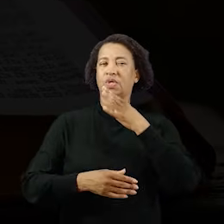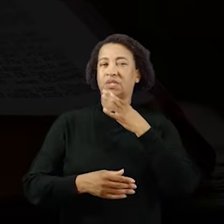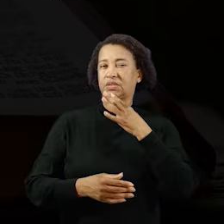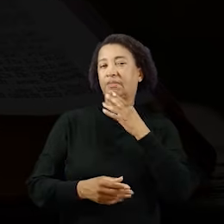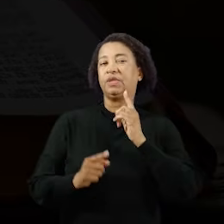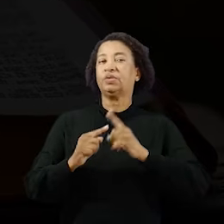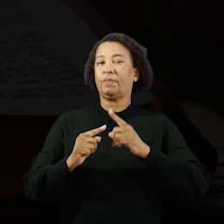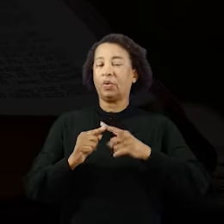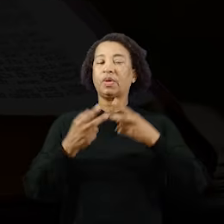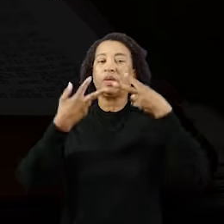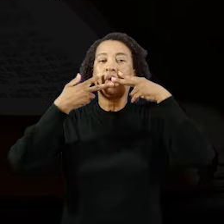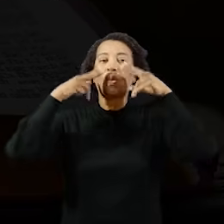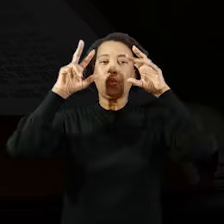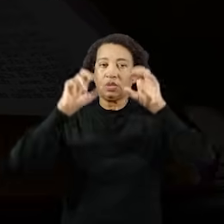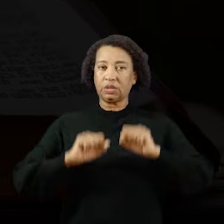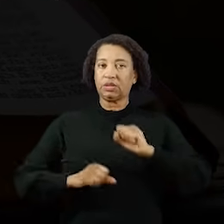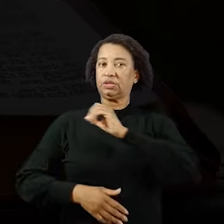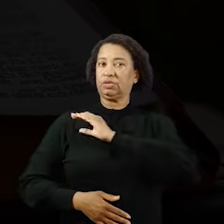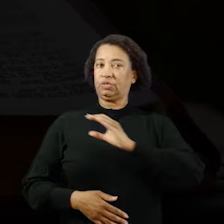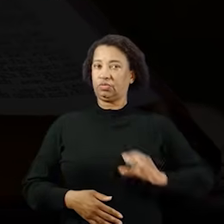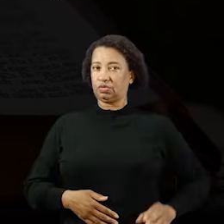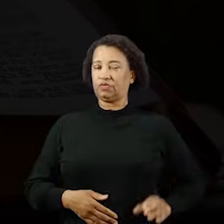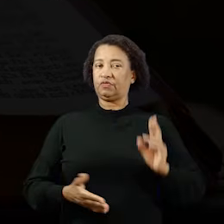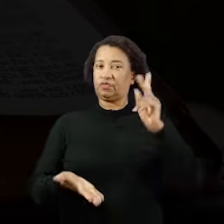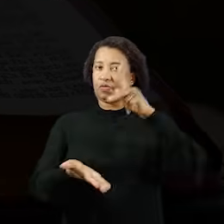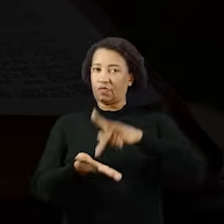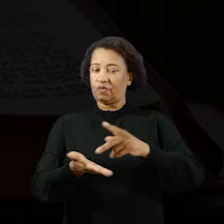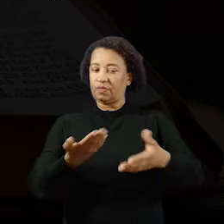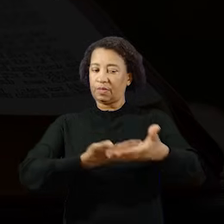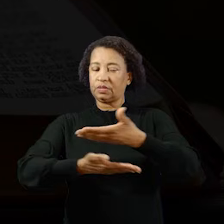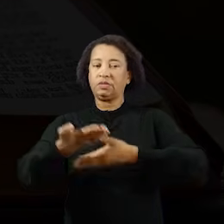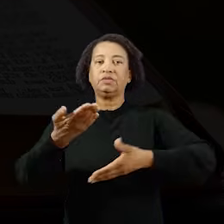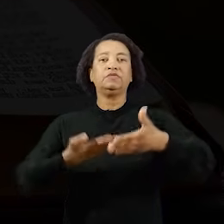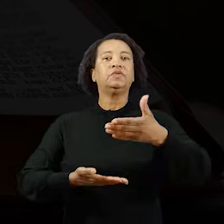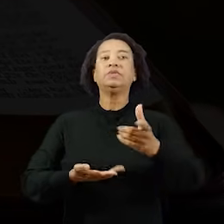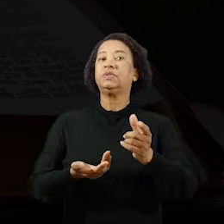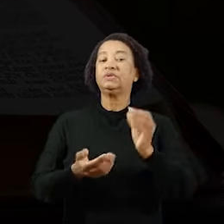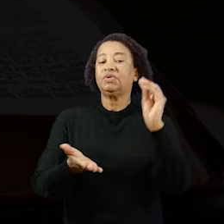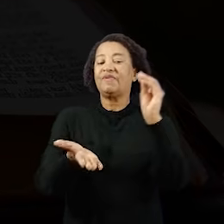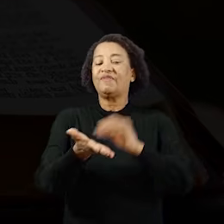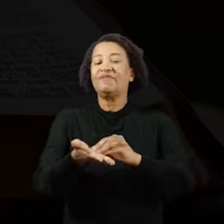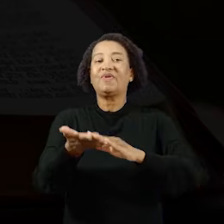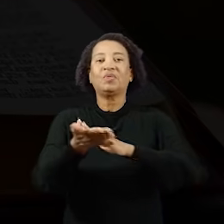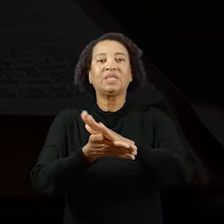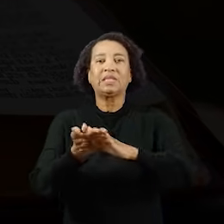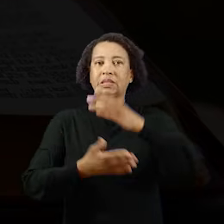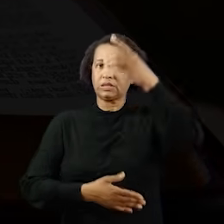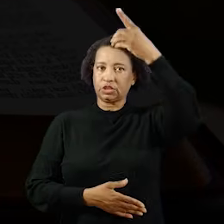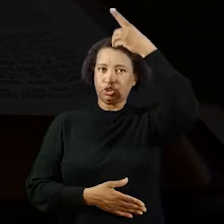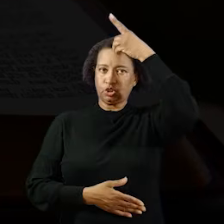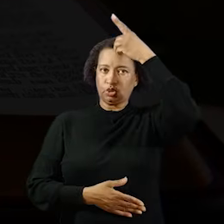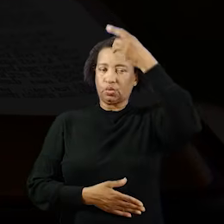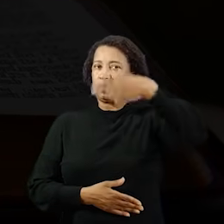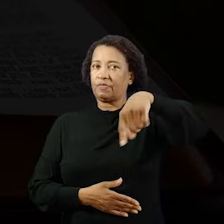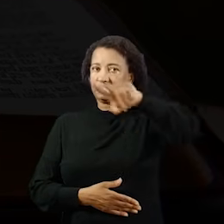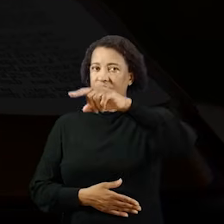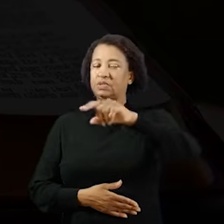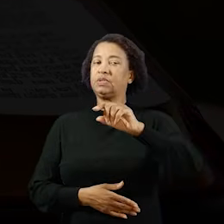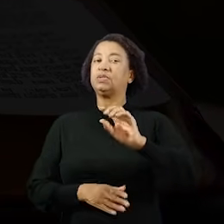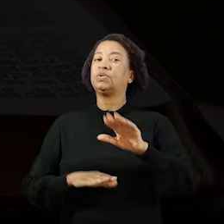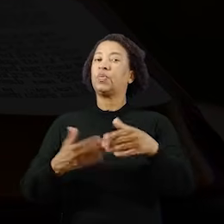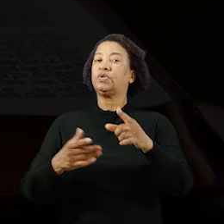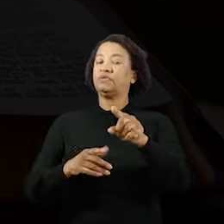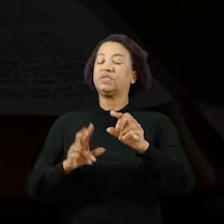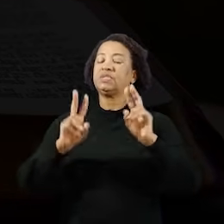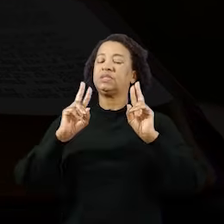todo conhecimento, porque o testemunho de Cristo foi confirmado entre vocês, de modo que não lhes falta nenhum dom espiritual, enquanto